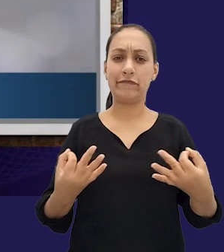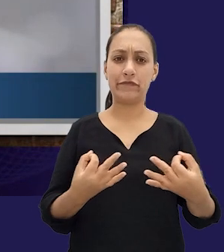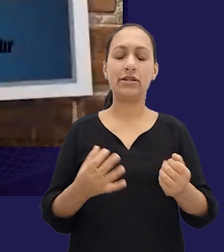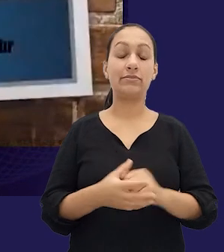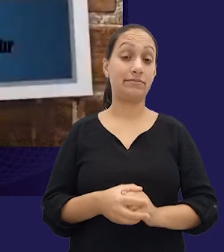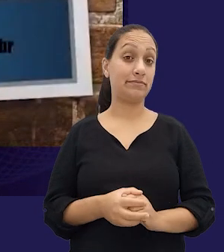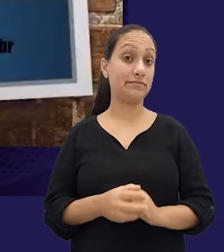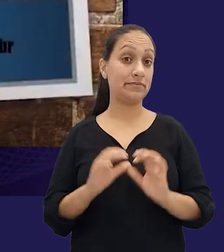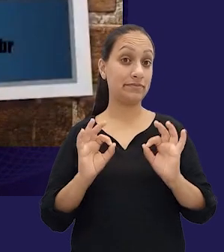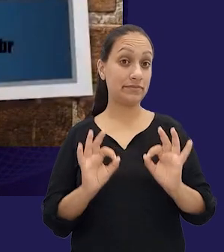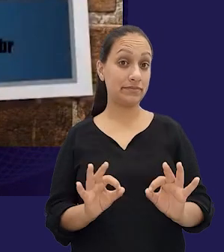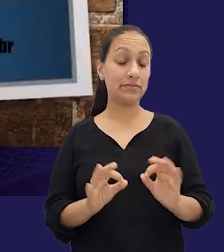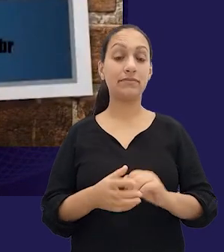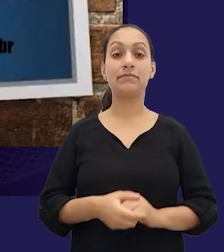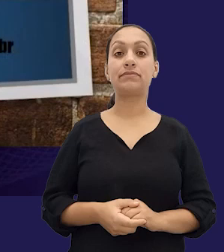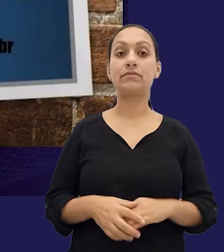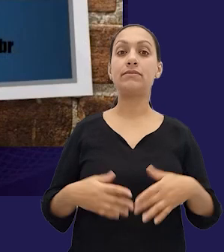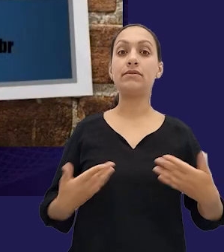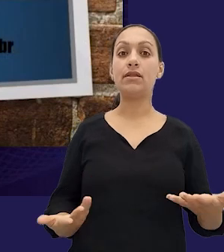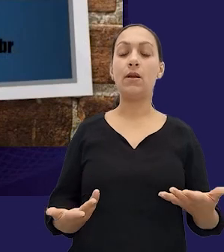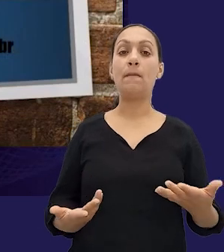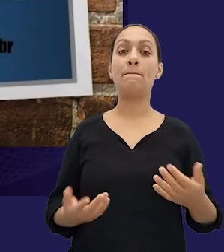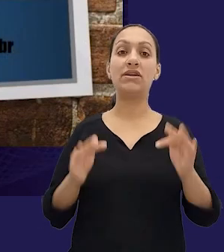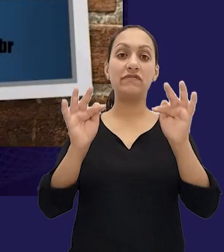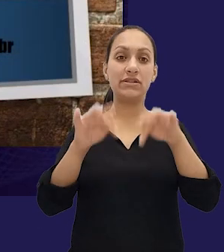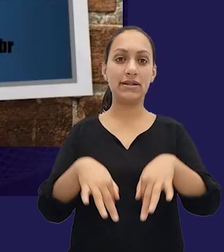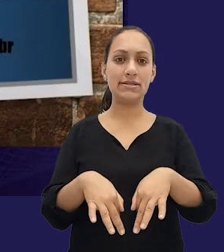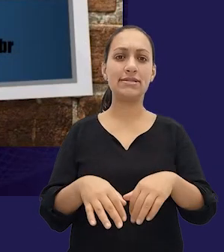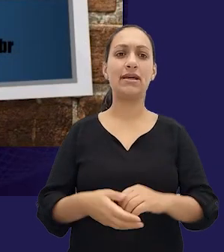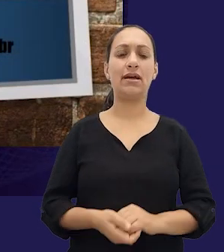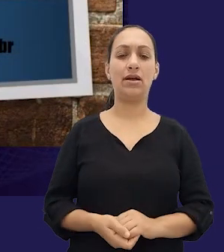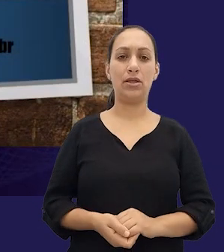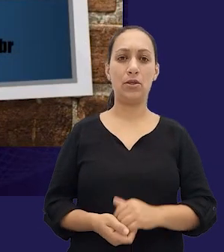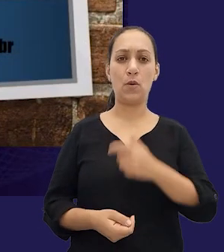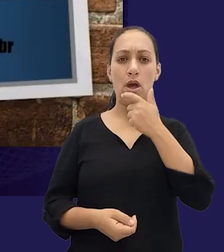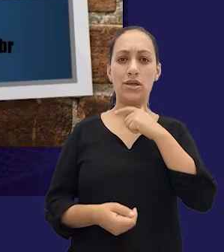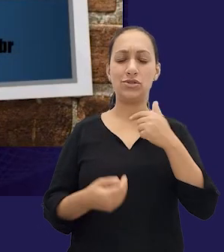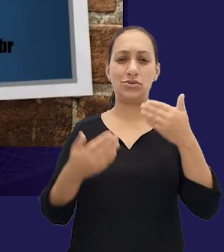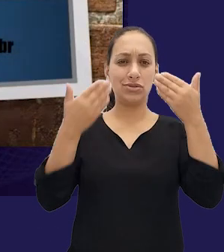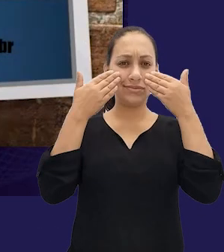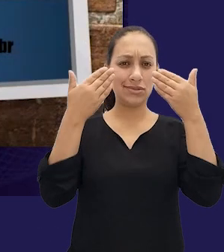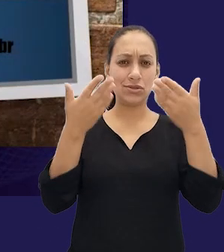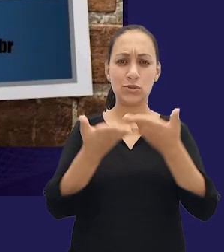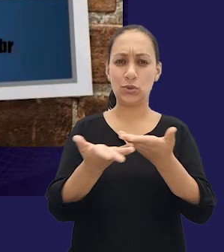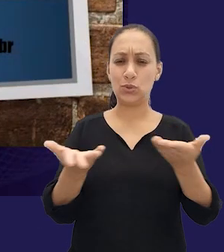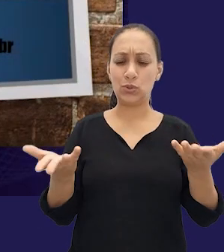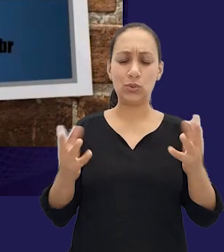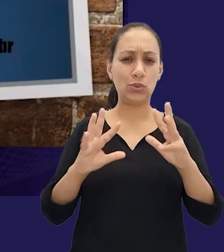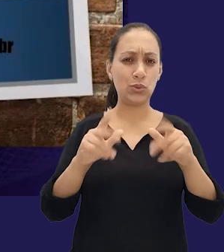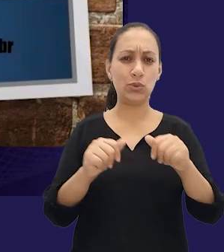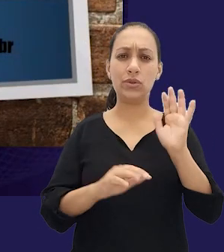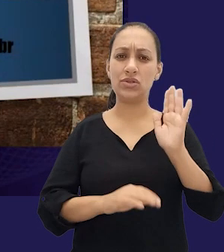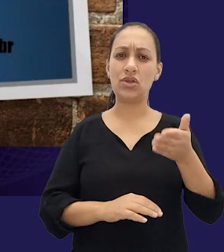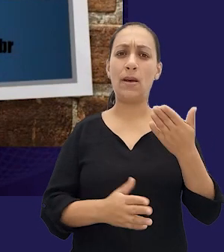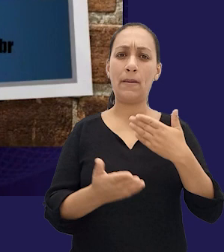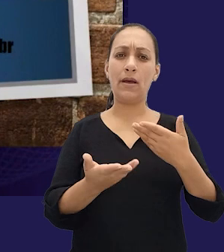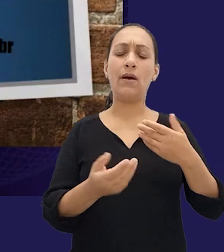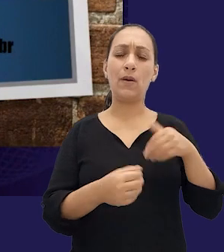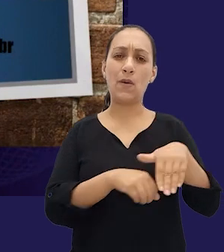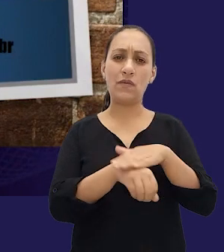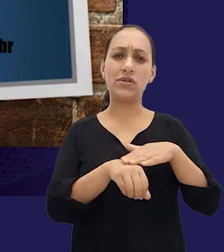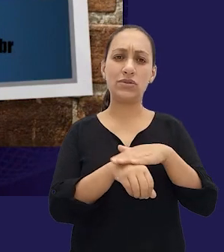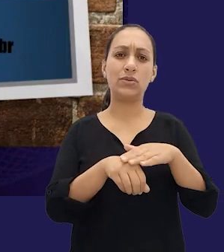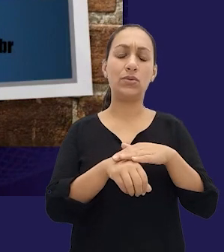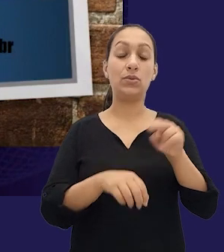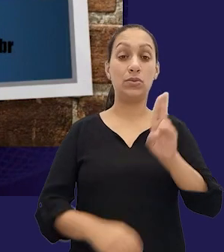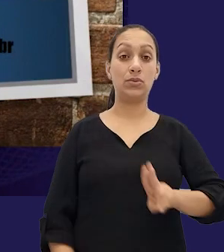tá? Então, assim, para finalizar, gente, eu acho que diante de tudo isso que a gente comentou, né, o uso de antimicrobianos, ele vai